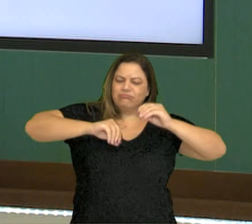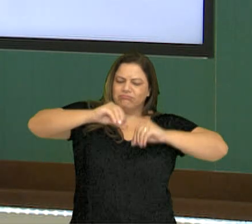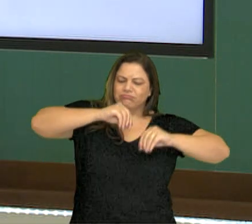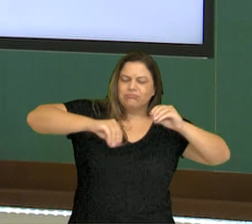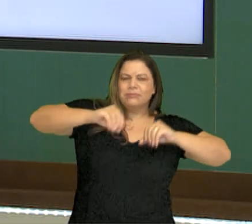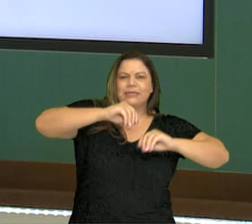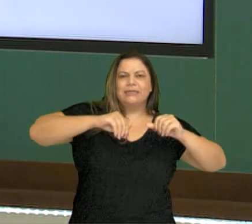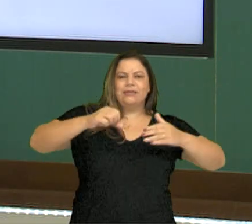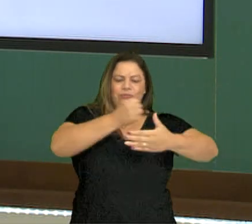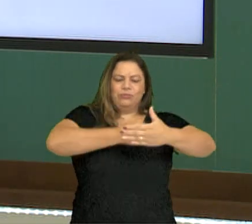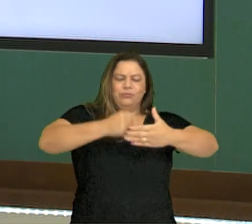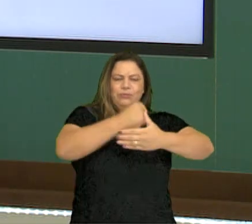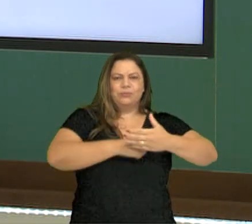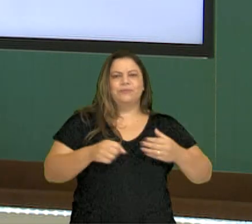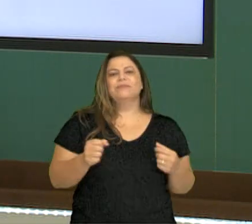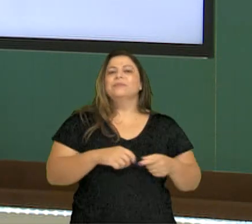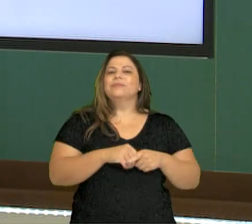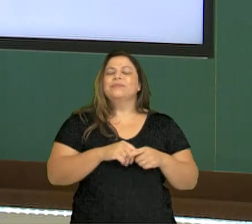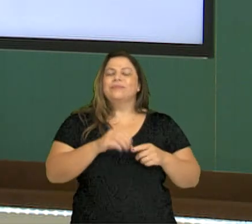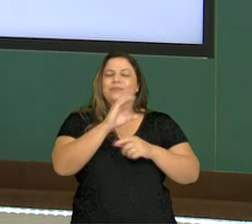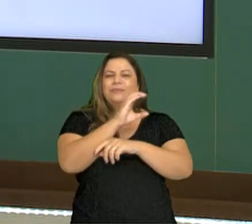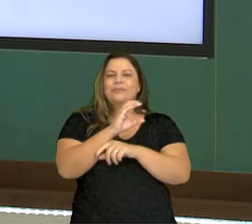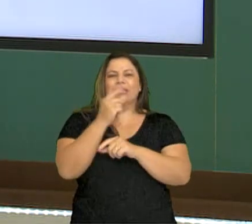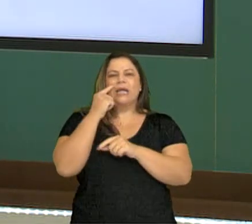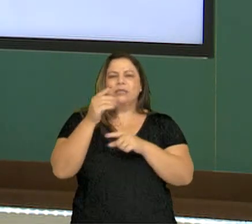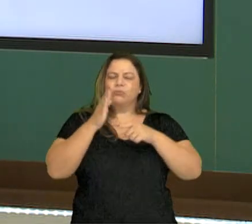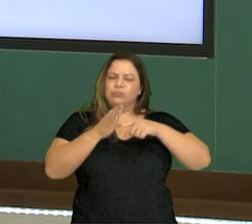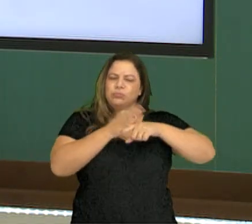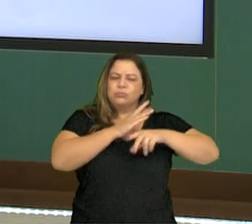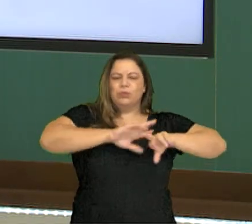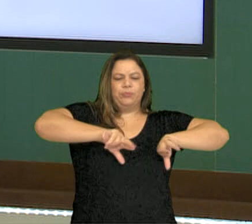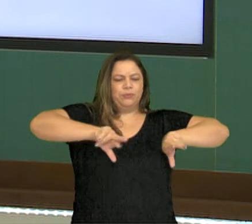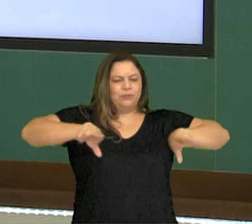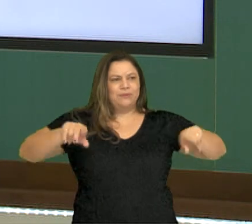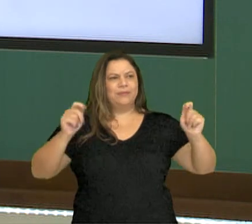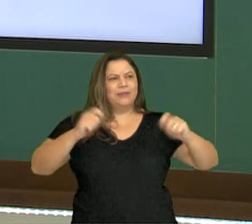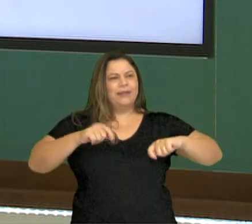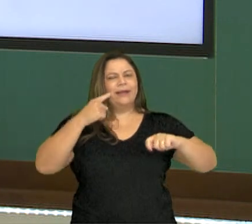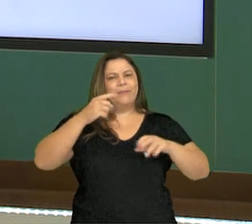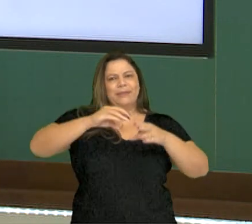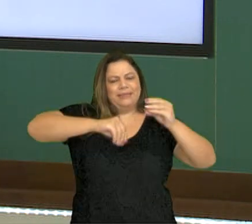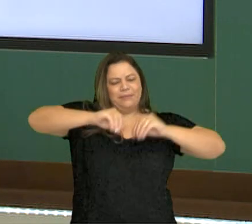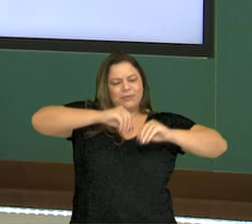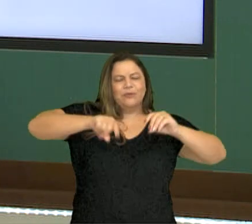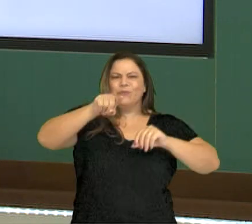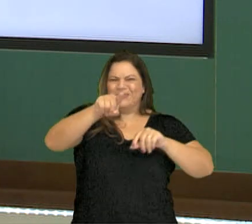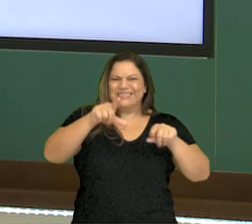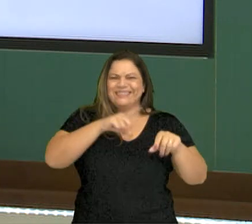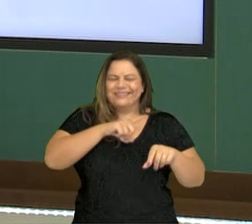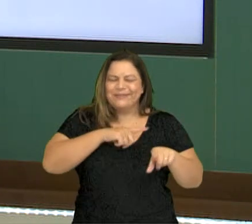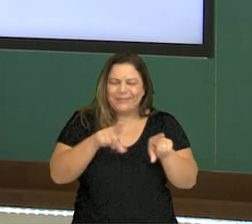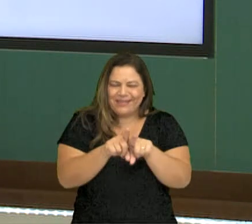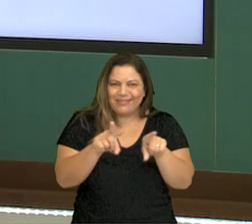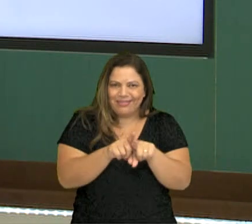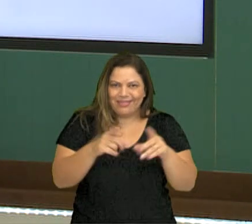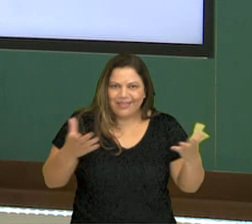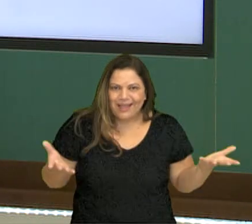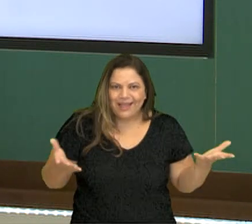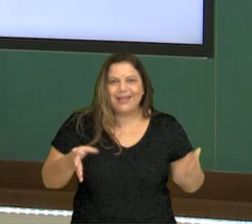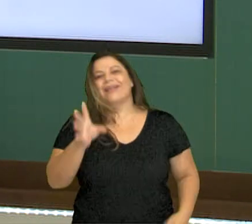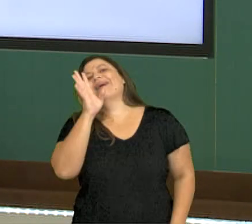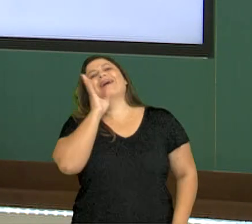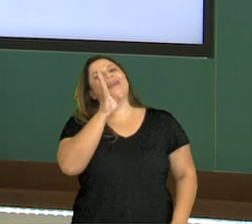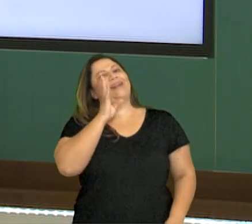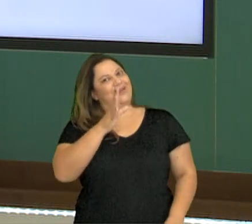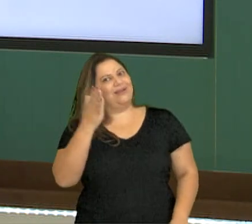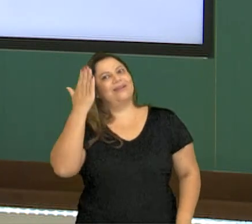uma cebolinha, uma salsinha, manjericão para temperar. Você também tem uma horta em sua casa? Ai que legal,